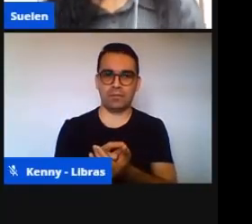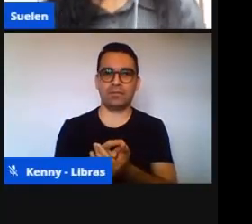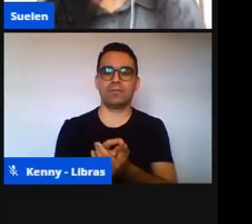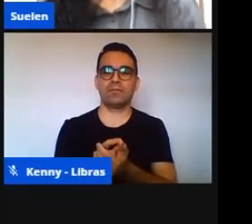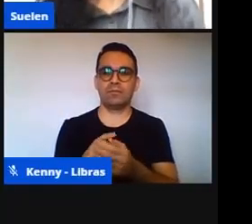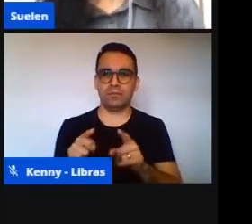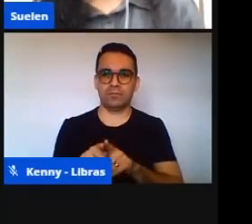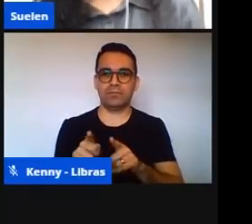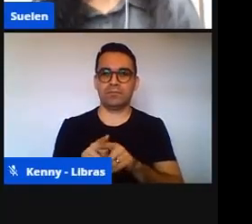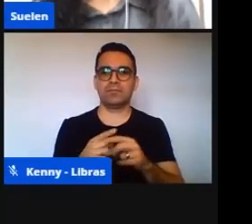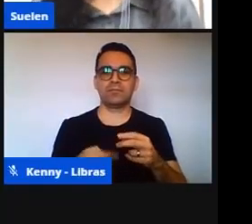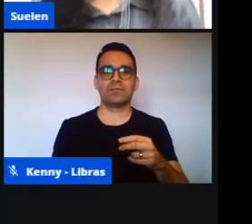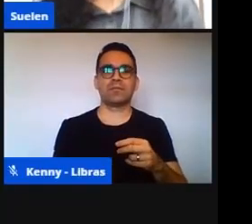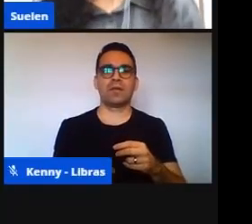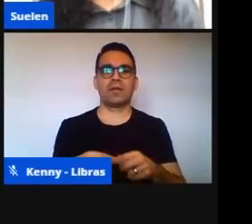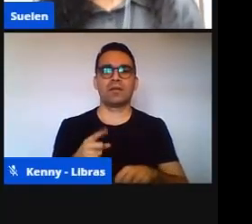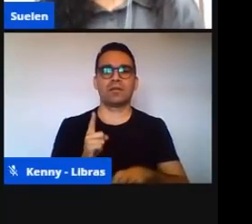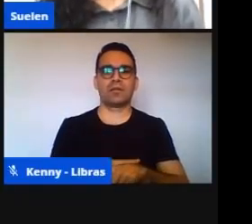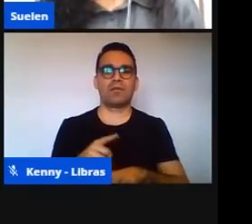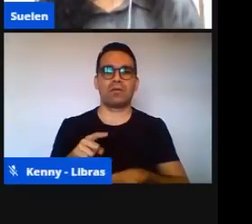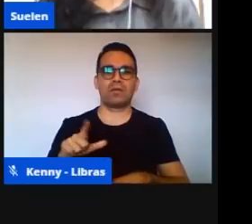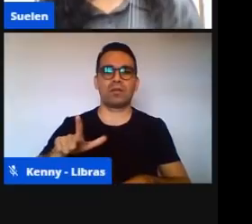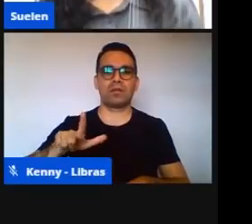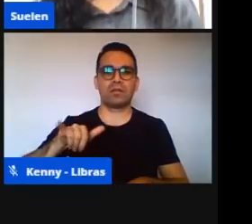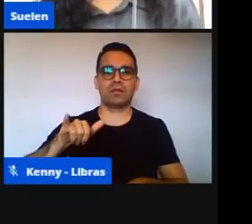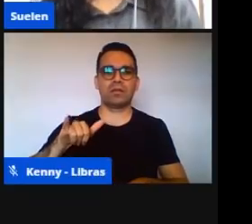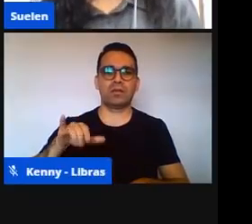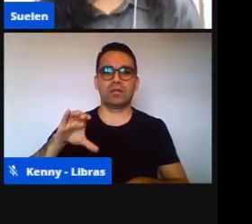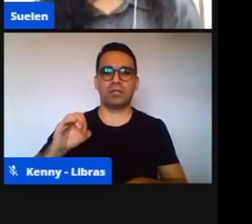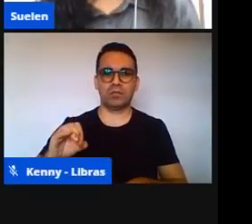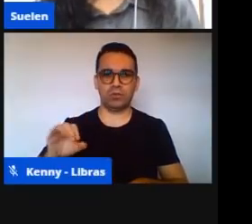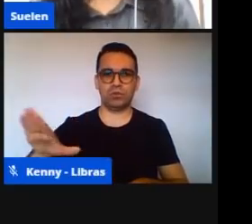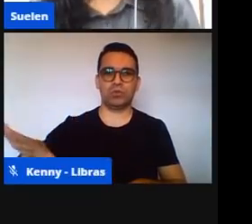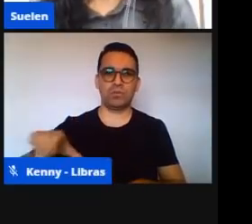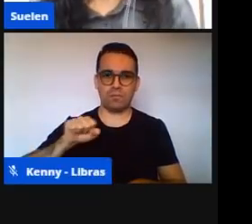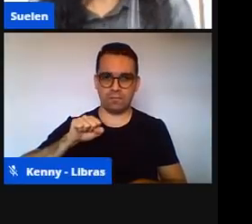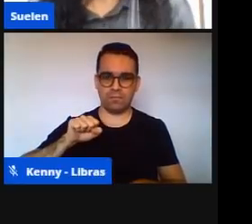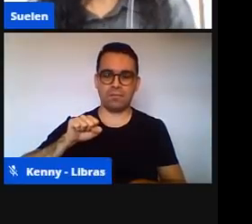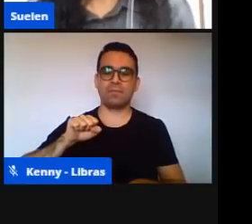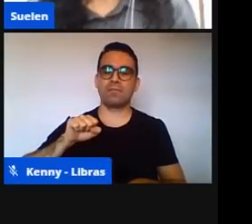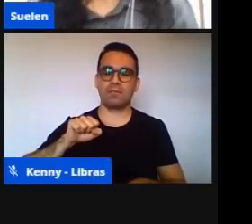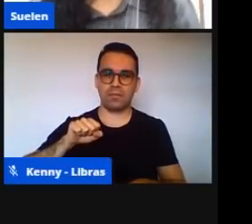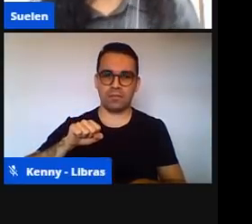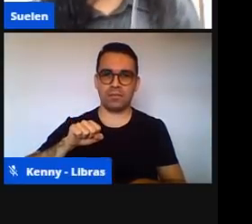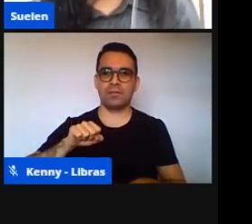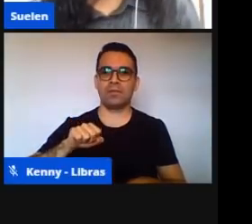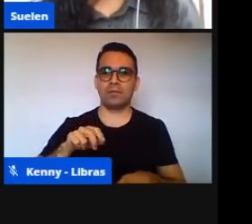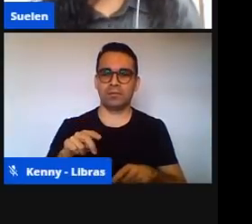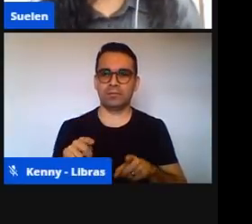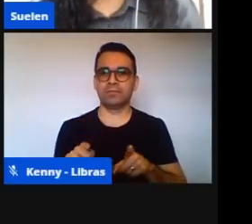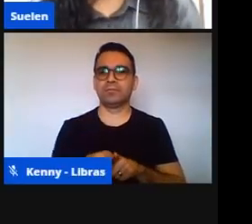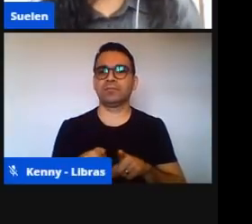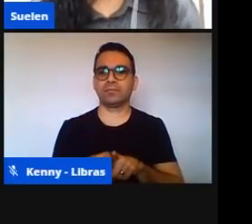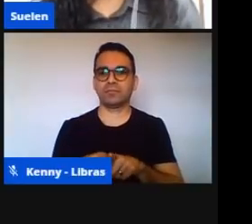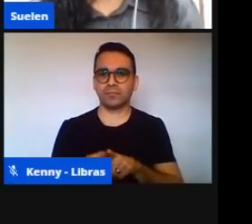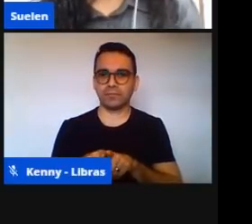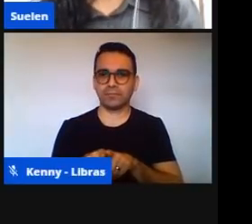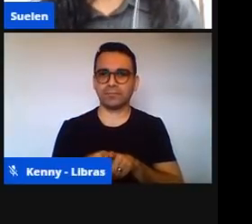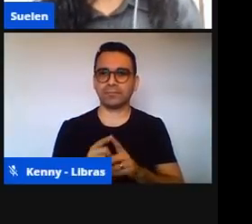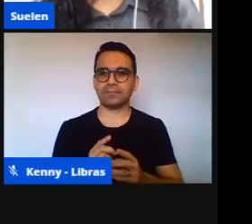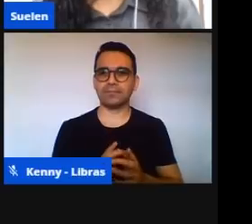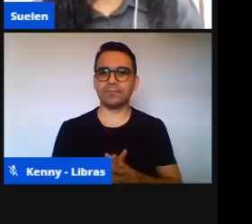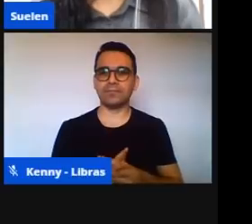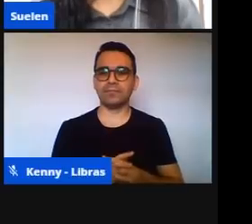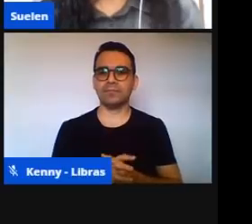nas mudanças de tarefa, especialmente entre alimentos crus e cozidos, tá? Então é importante que se faça a